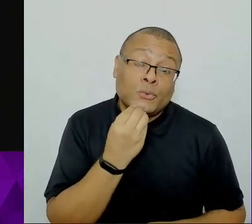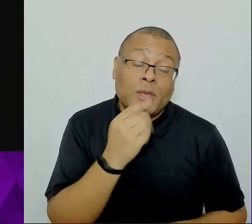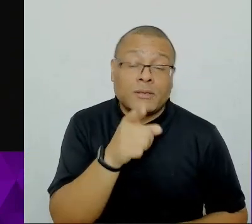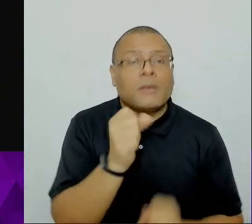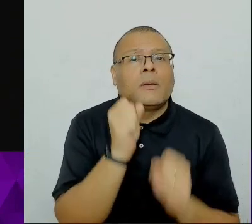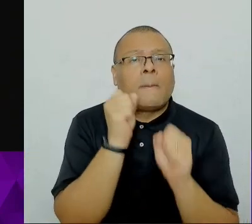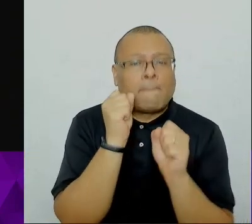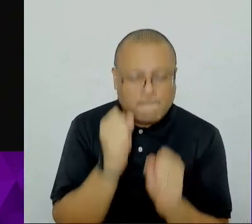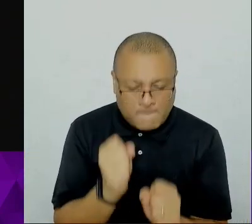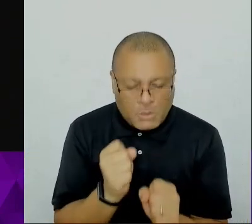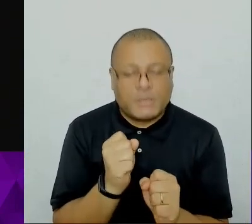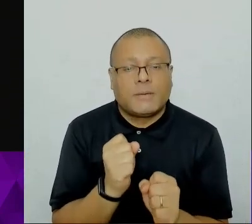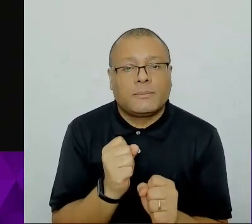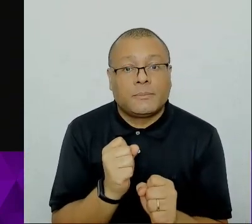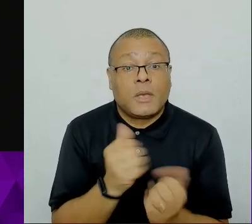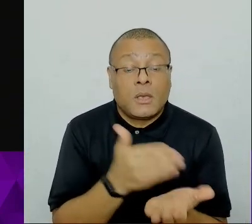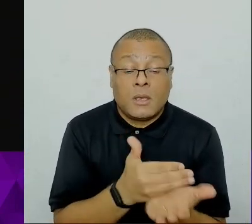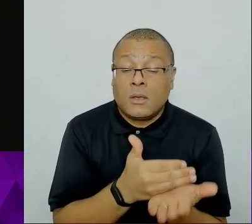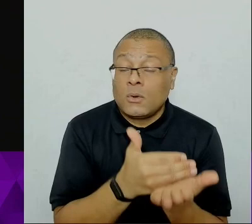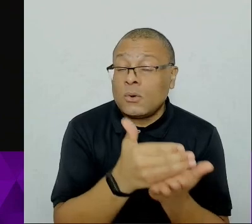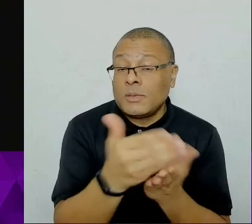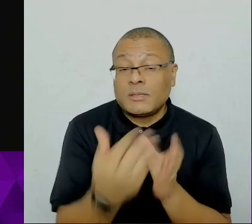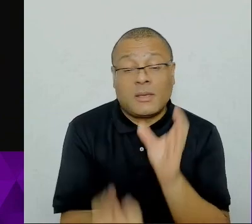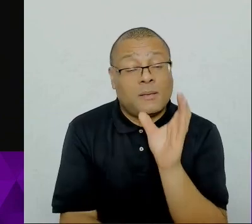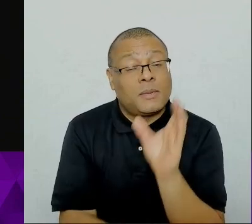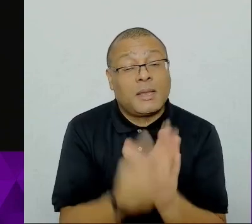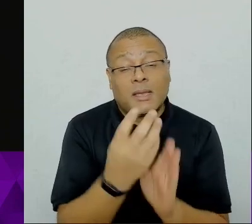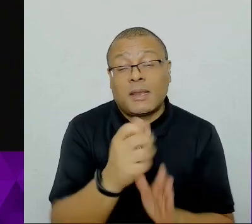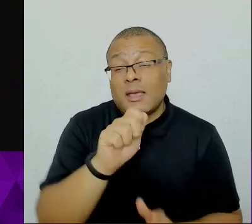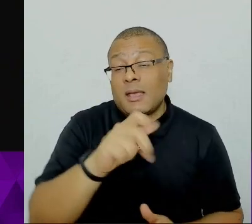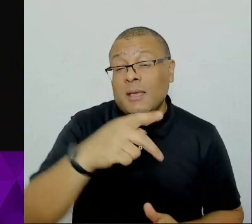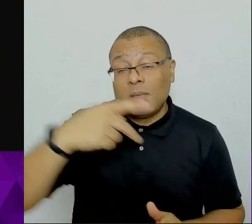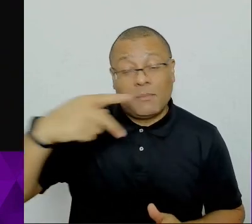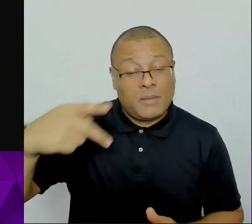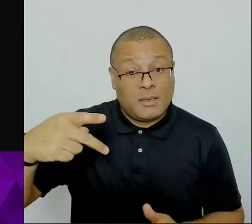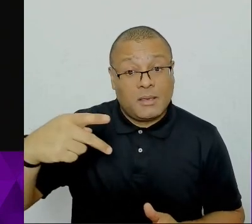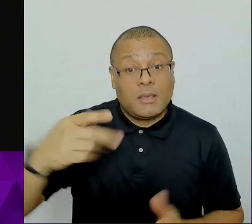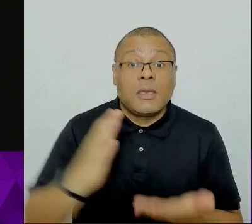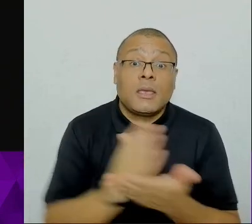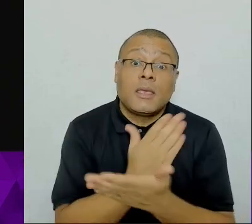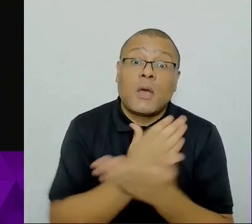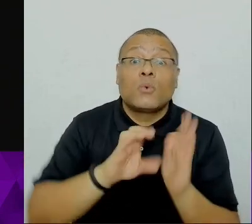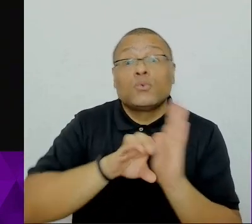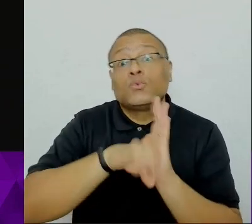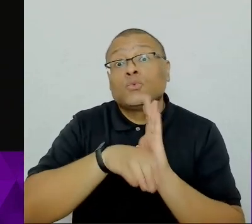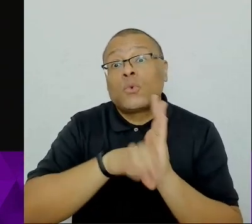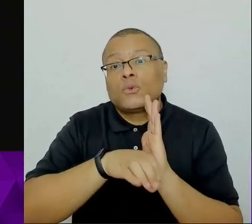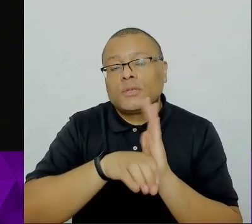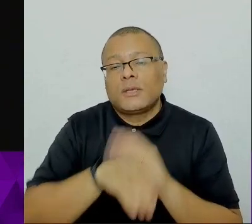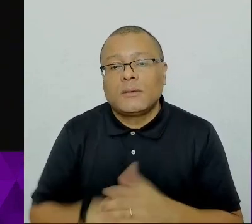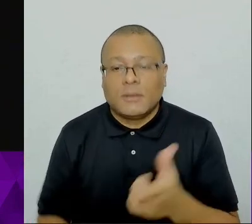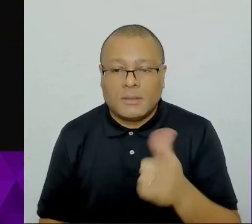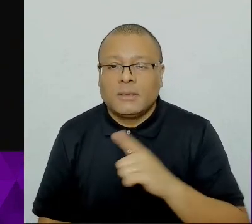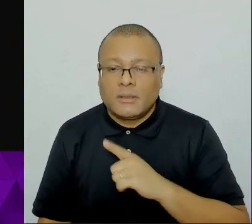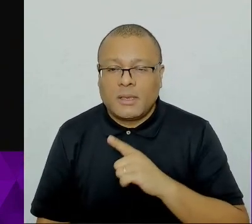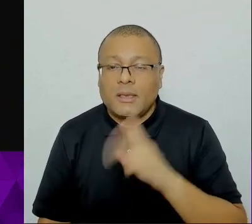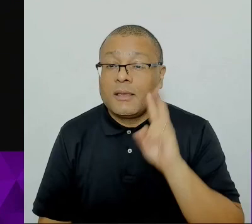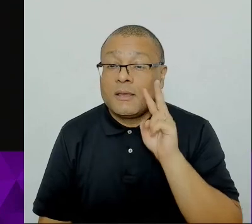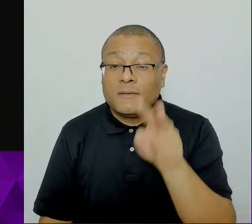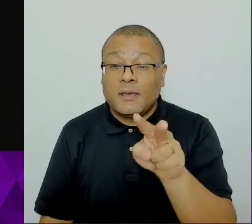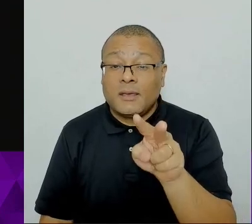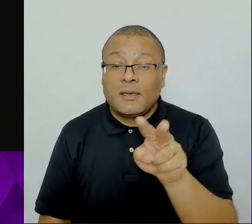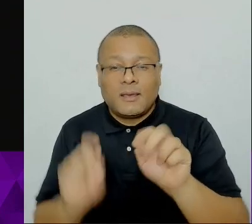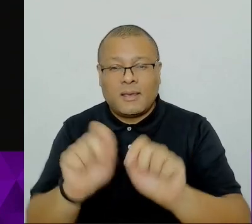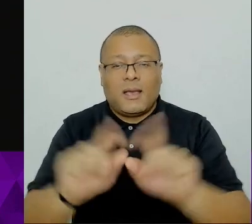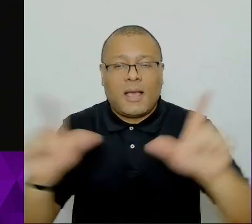podem partir para desenvolver essas aplicações, né, e alguns conceitos, né? E aqui dentro a gente consegue, inclusive, visualizar já